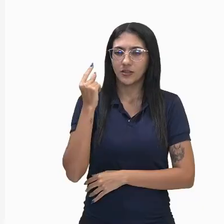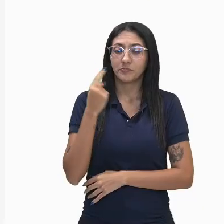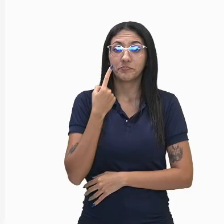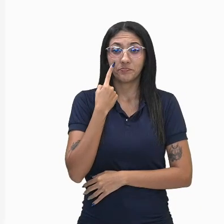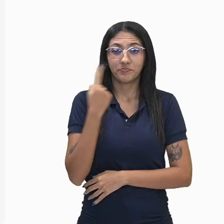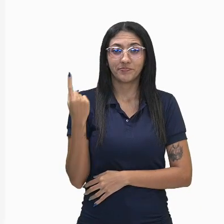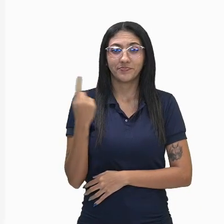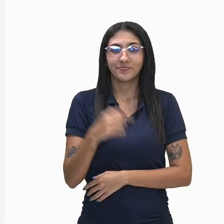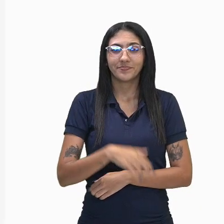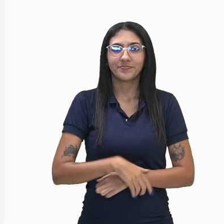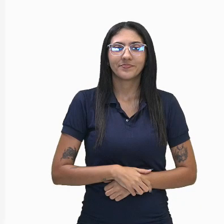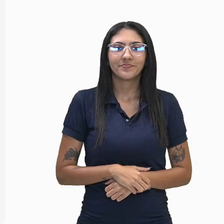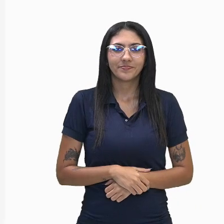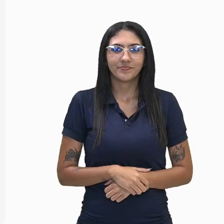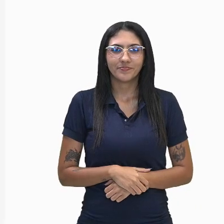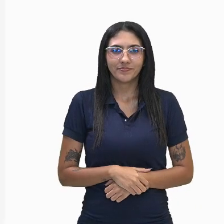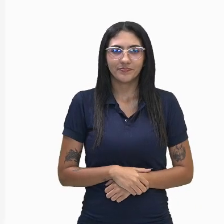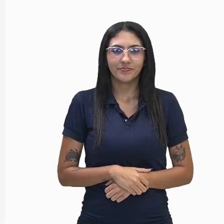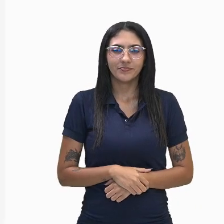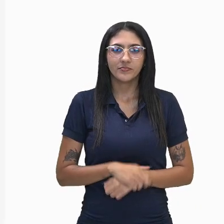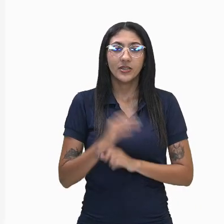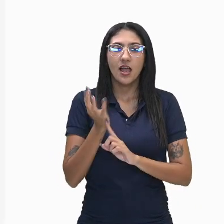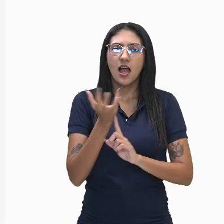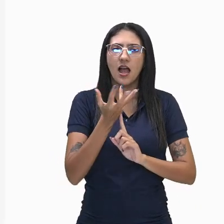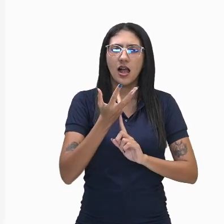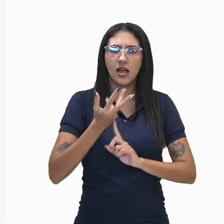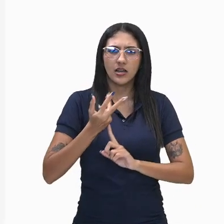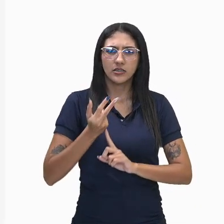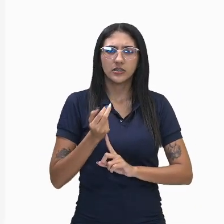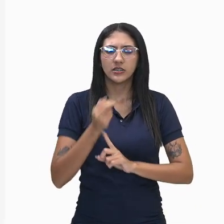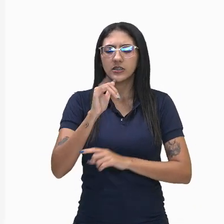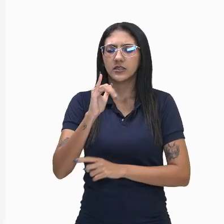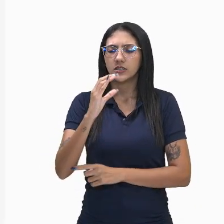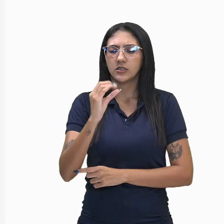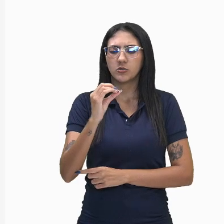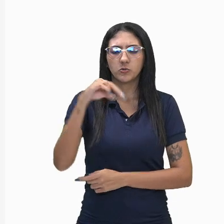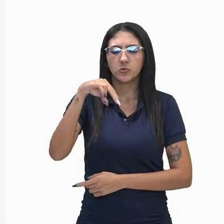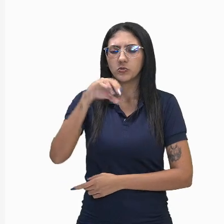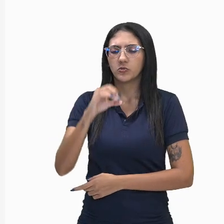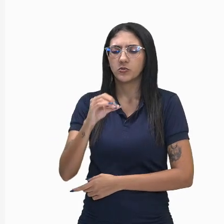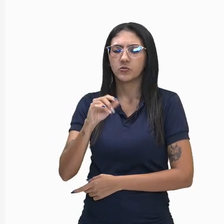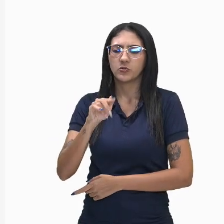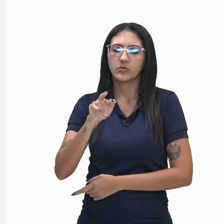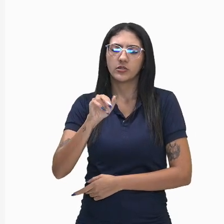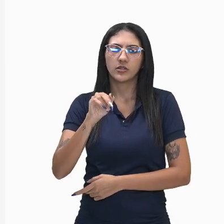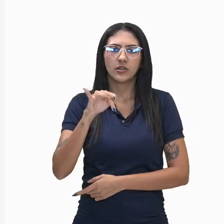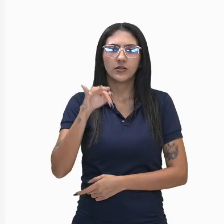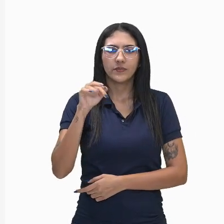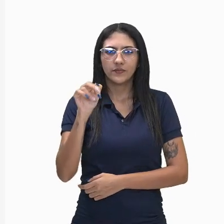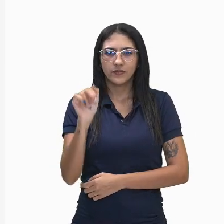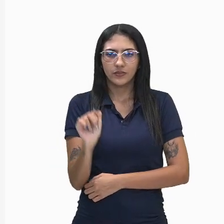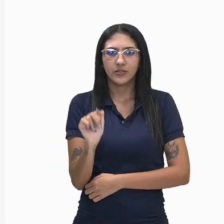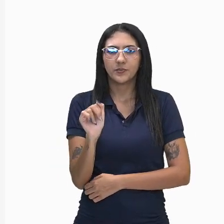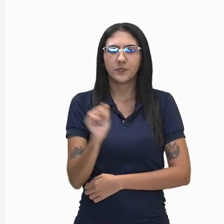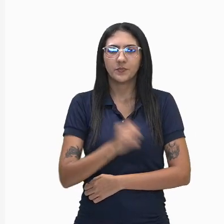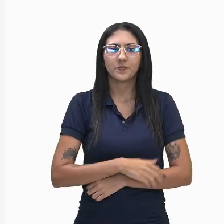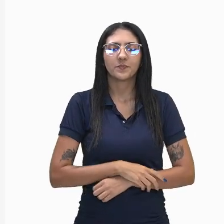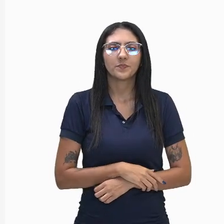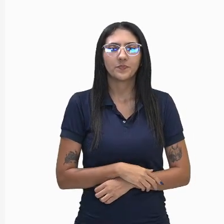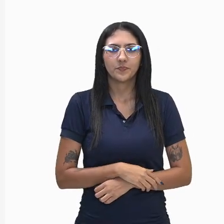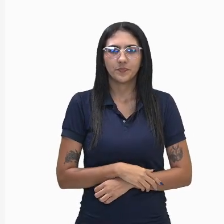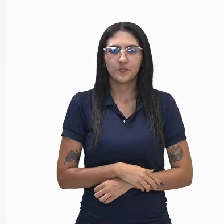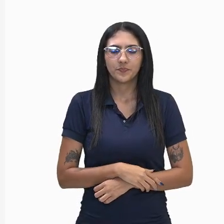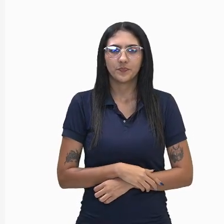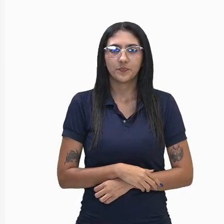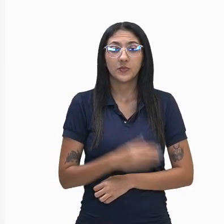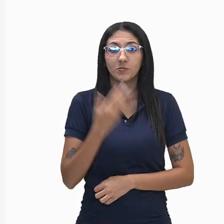cartela. Arte e iconografia, né? E aqui percebemos justamente, né,